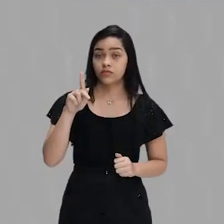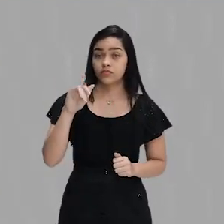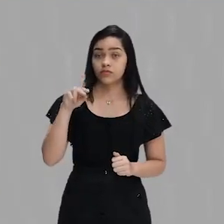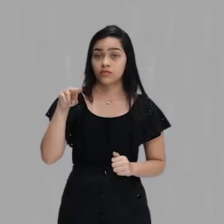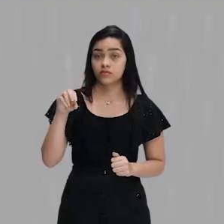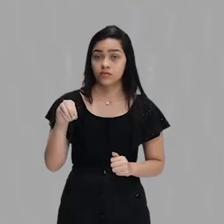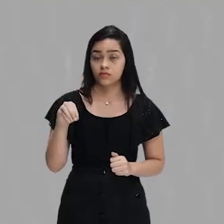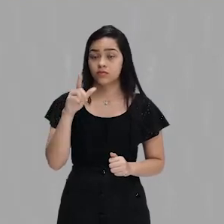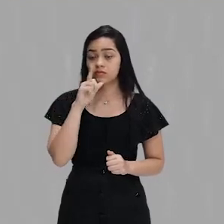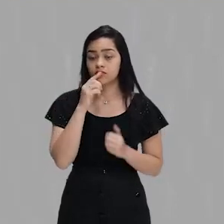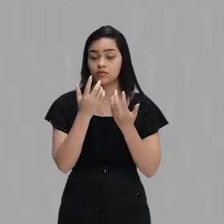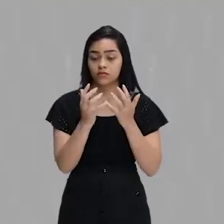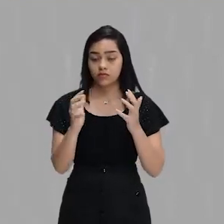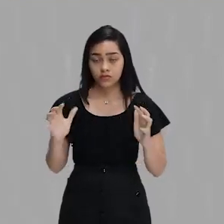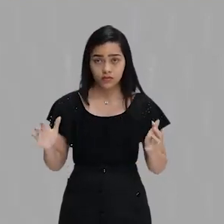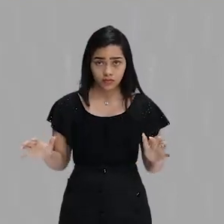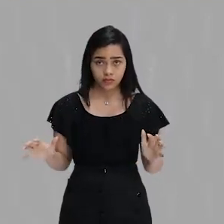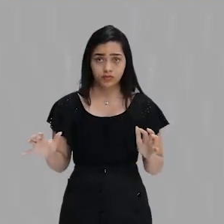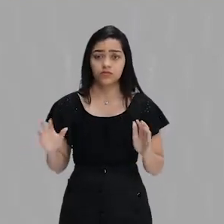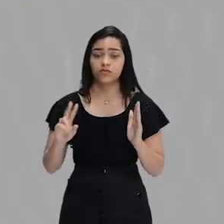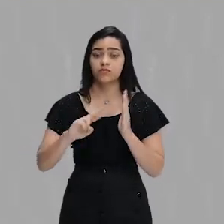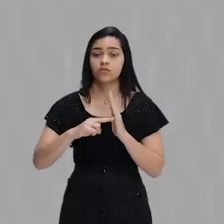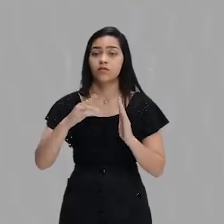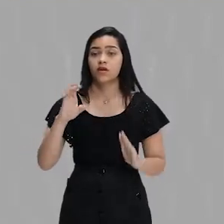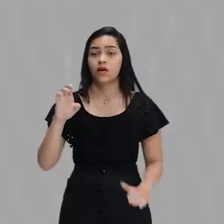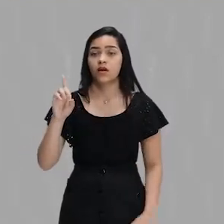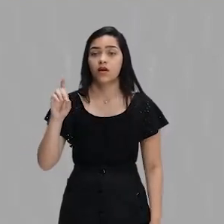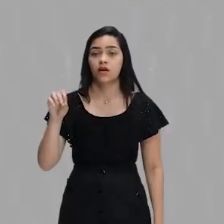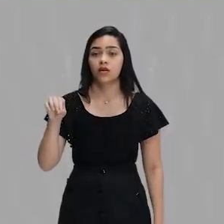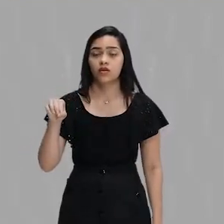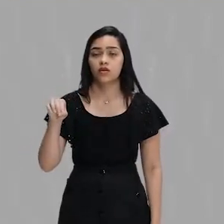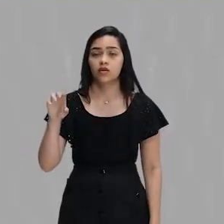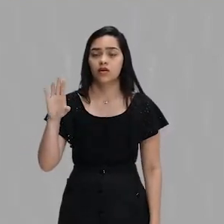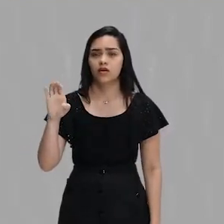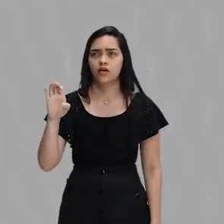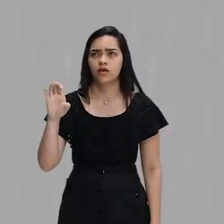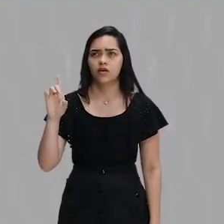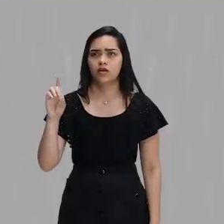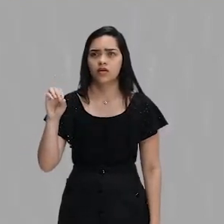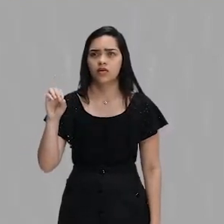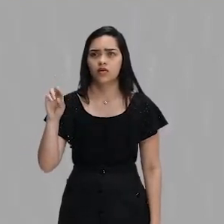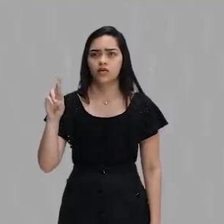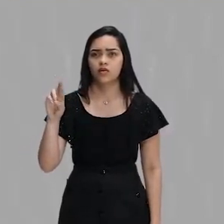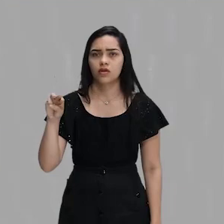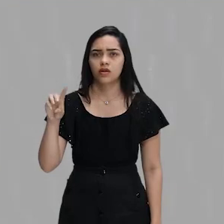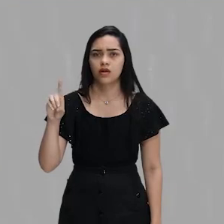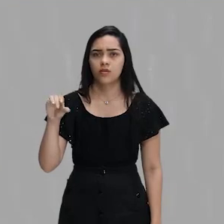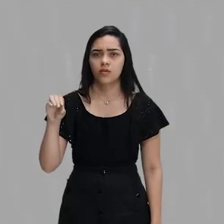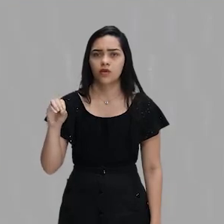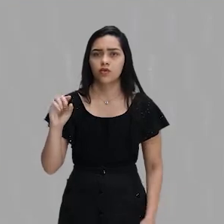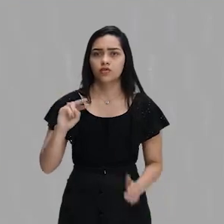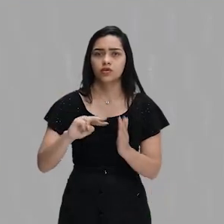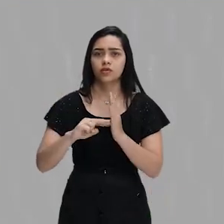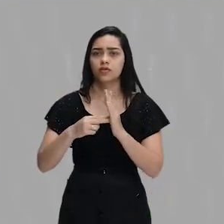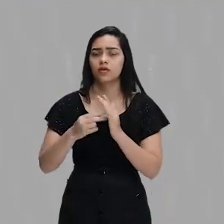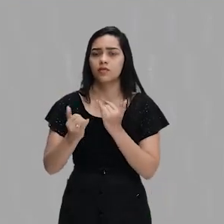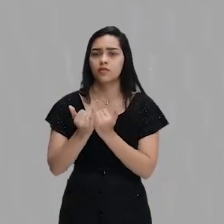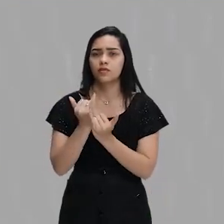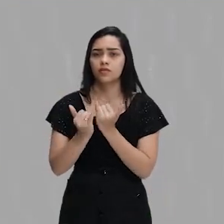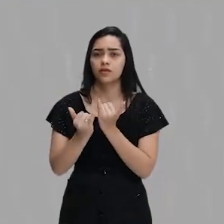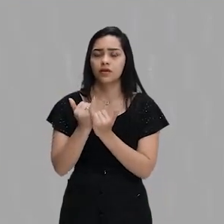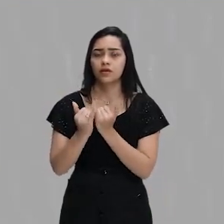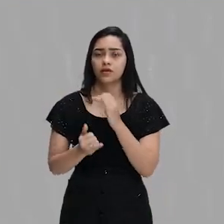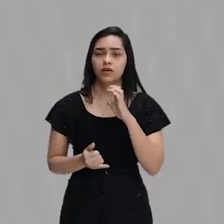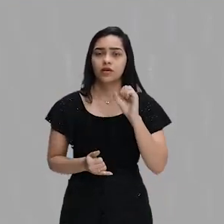um animal equinodermo. Equinodermos são animais do mesmo filo das estrelas do mar, ok? Então, o pepino